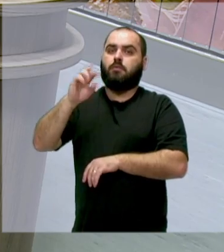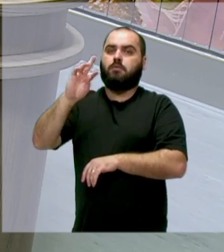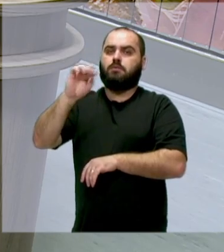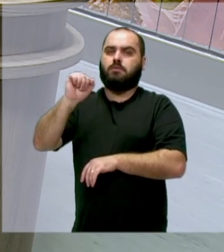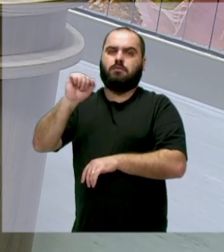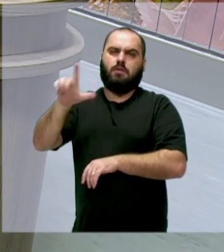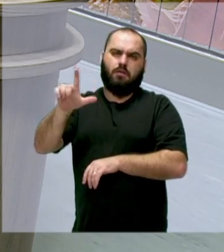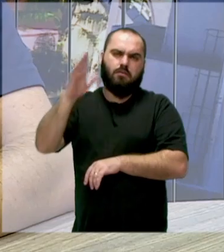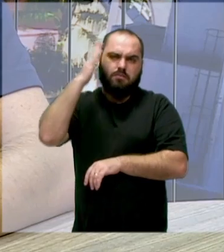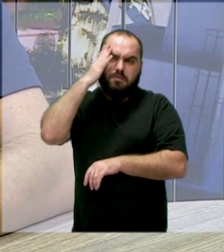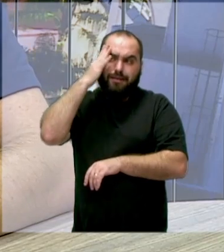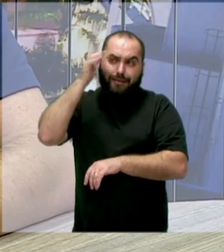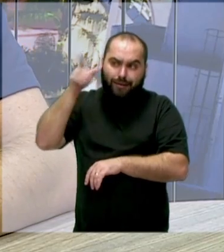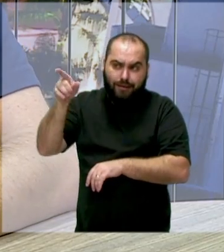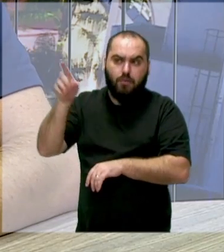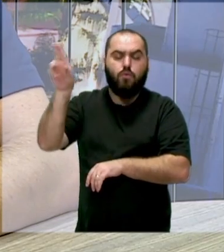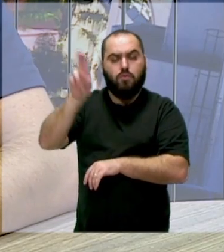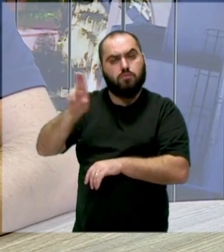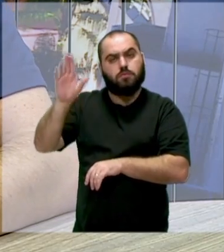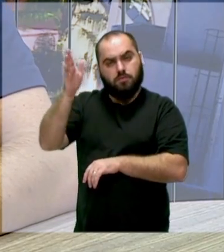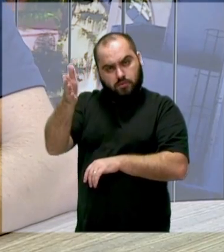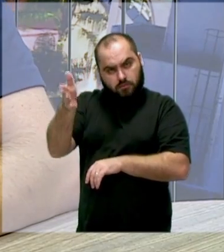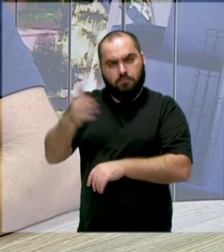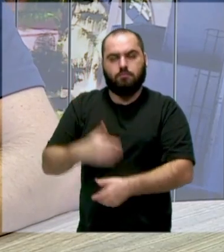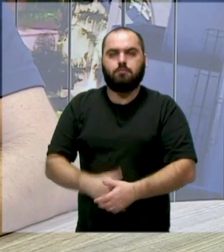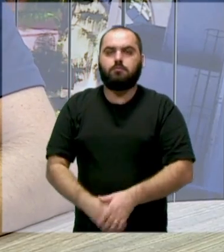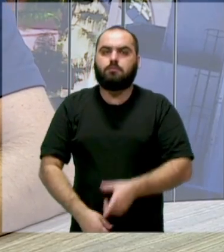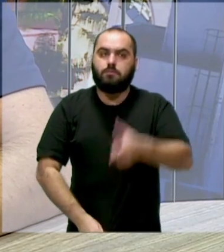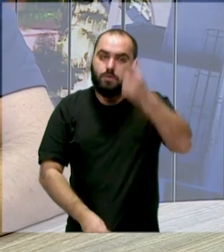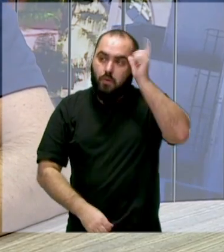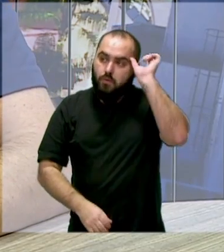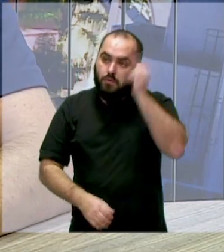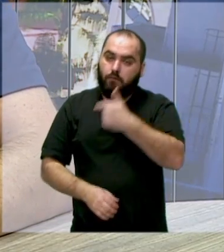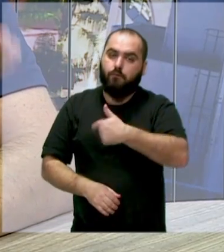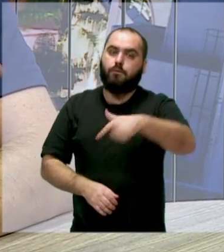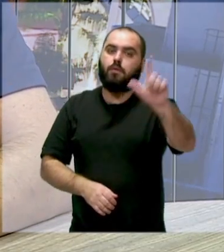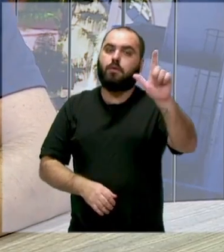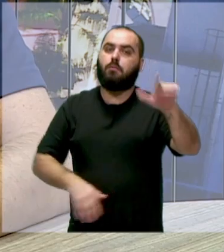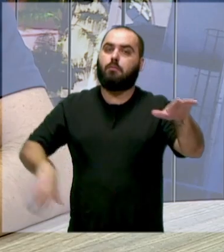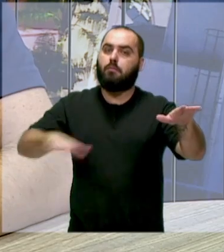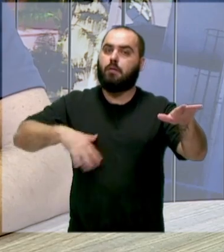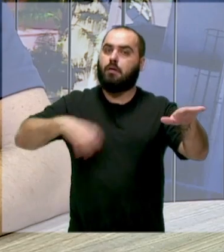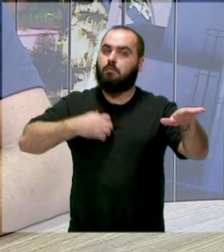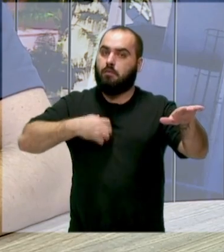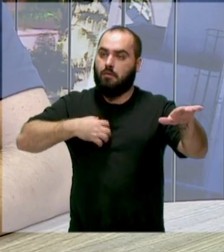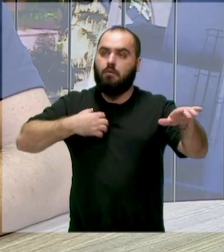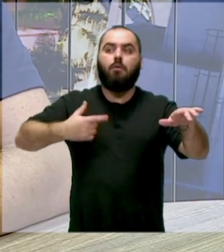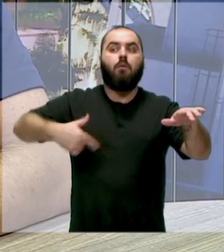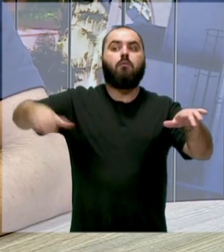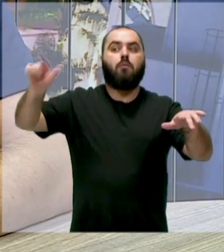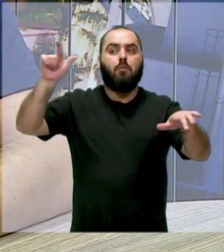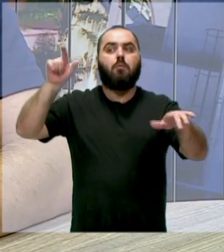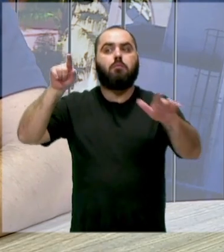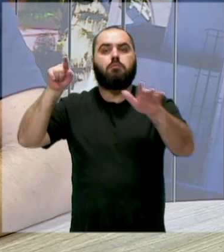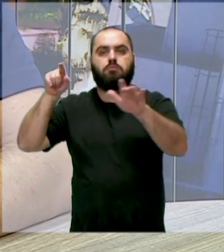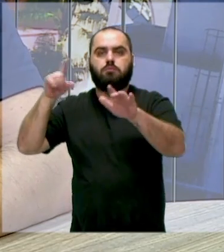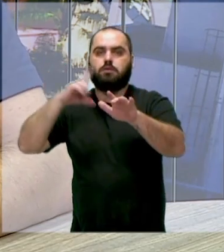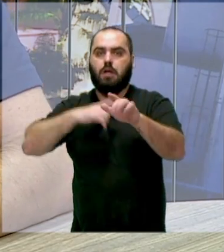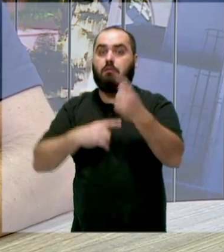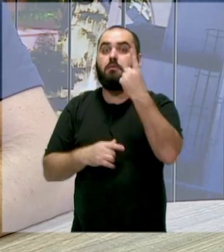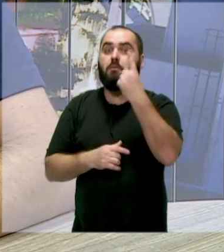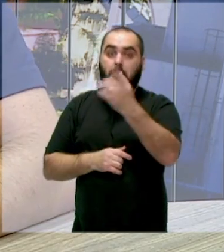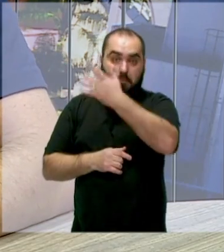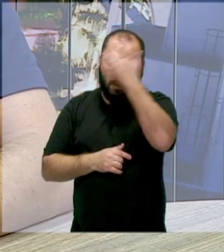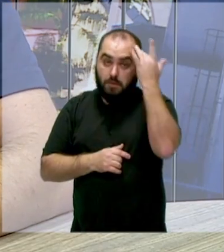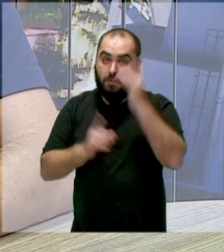bomba, e esse a gente está utilizando. Ontem até a gente fez uma aplicação lá na Praia Brava, onde deu uma pessoa com